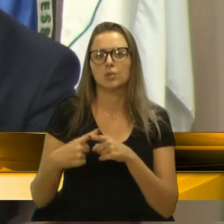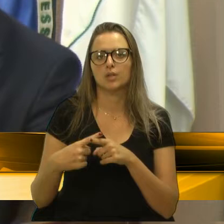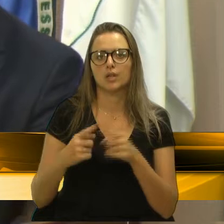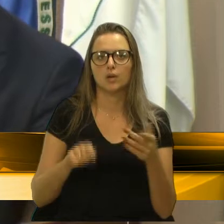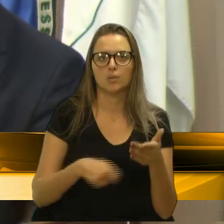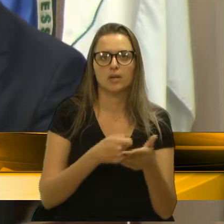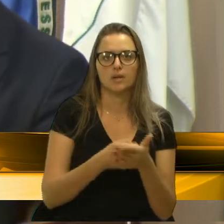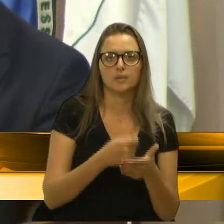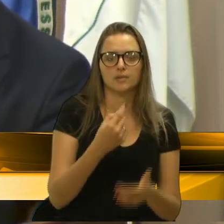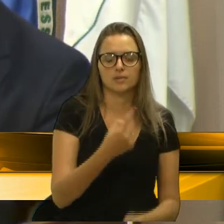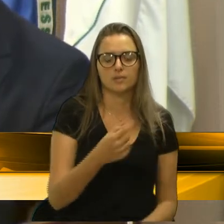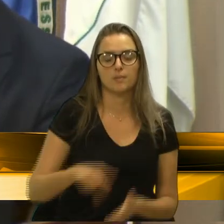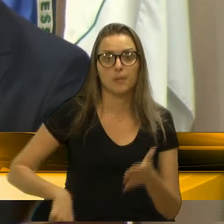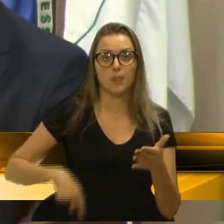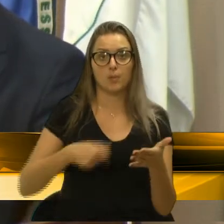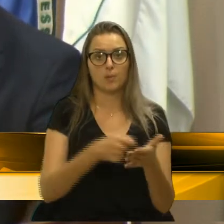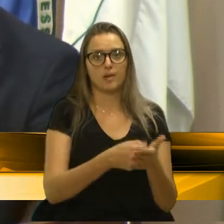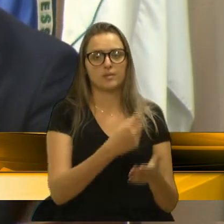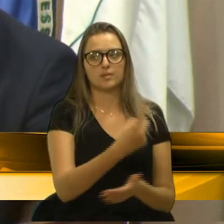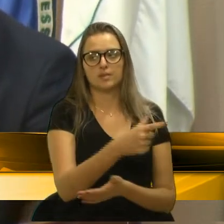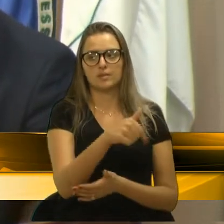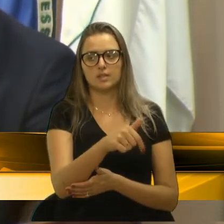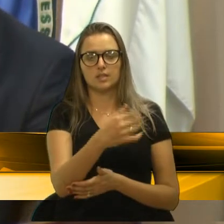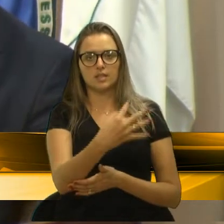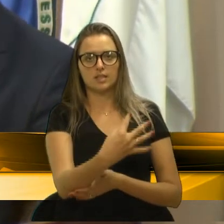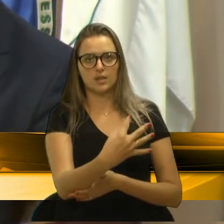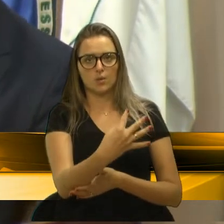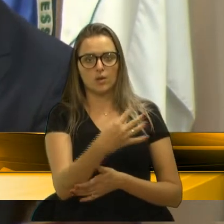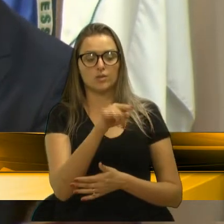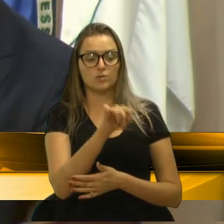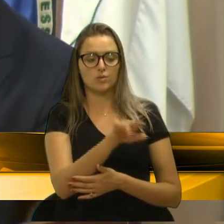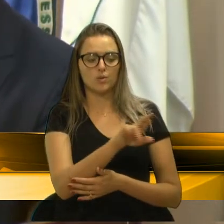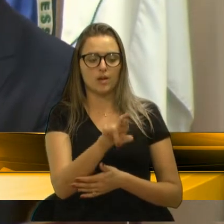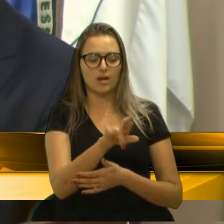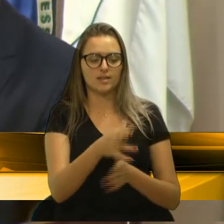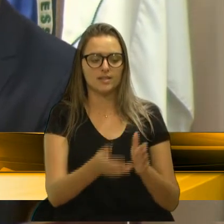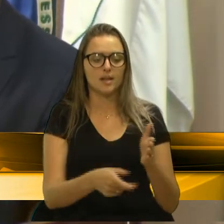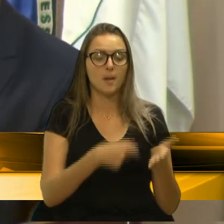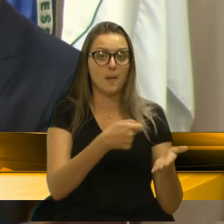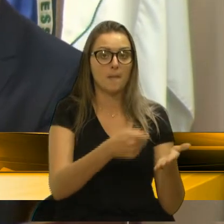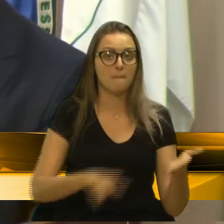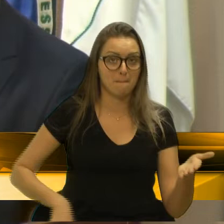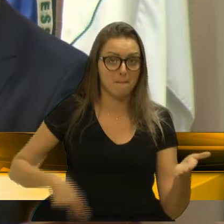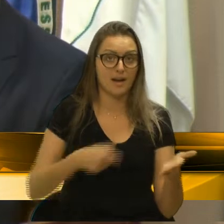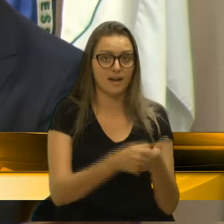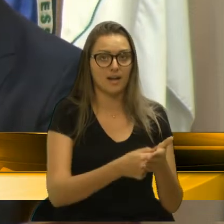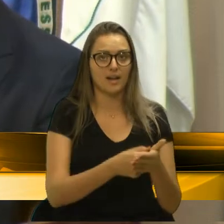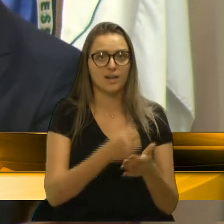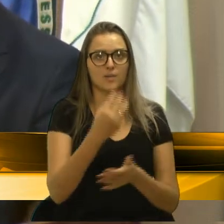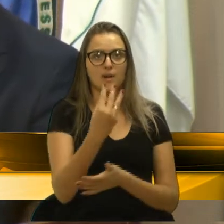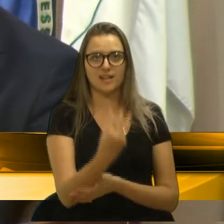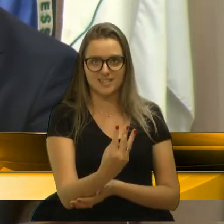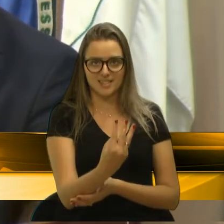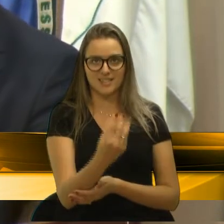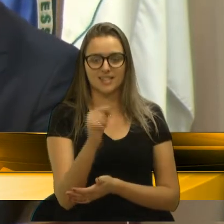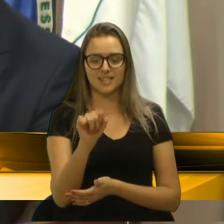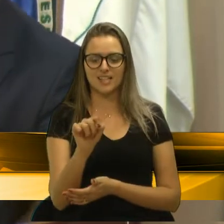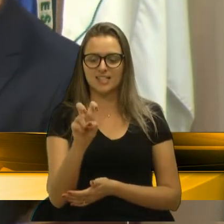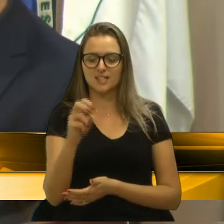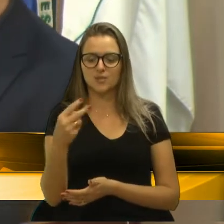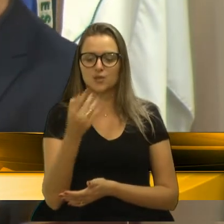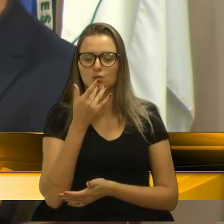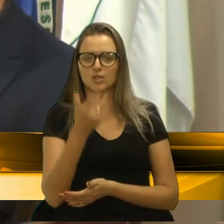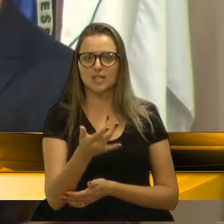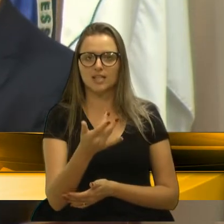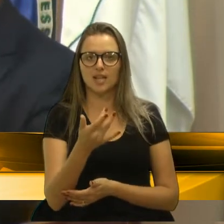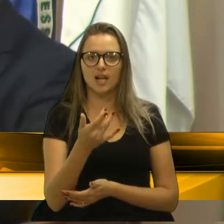R$174 mil a essa empresa foi feito no dia do impeachment às 15h52. Às 15h52, por que